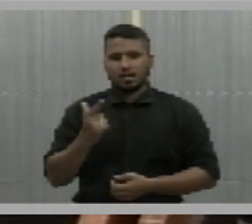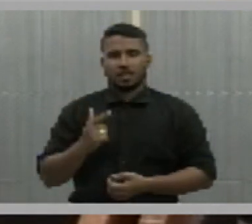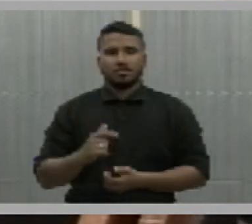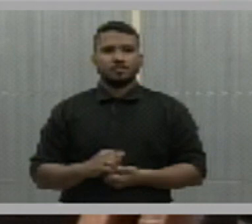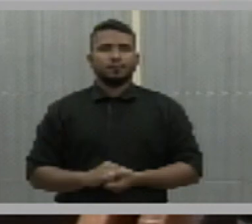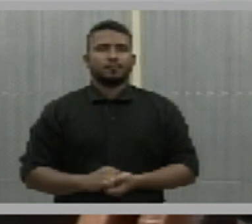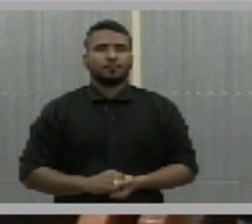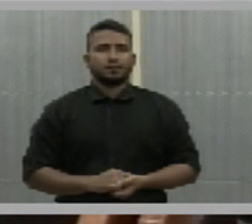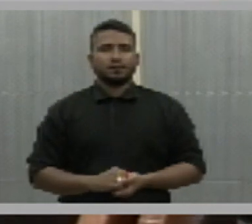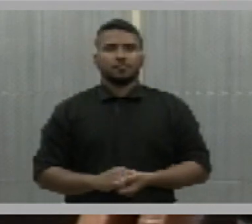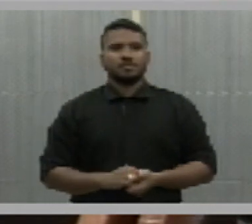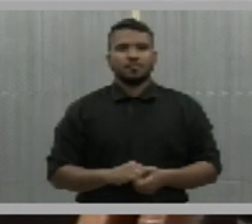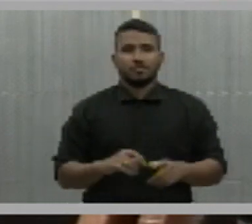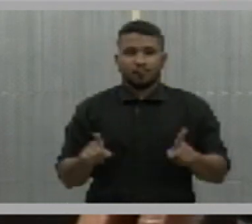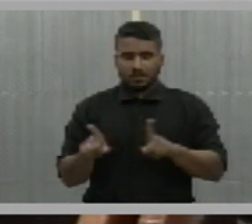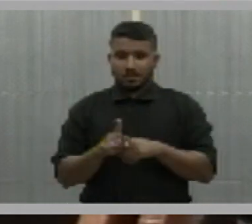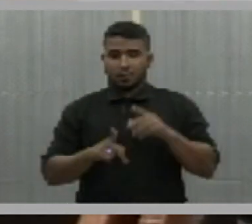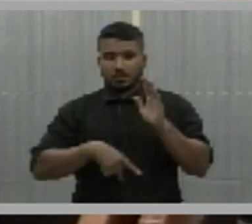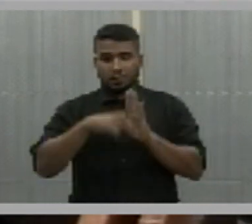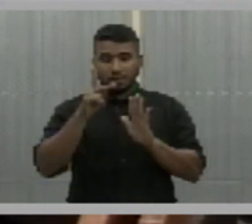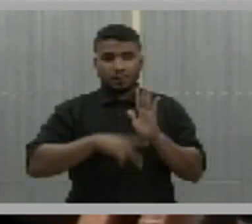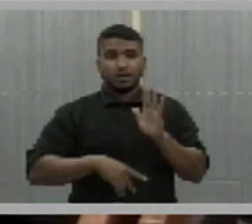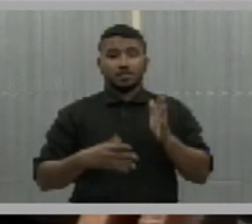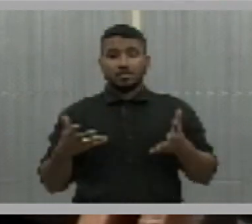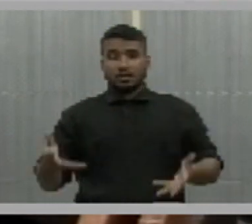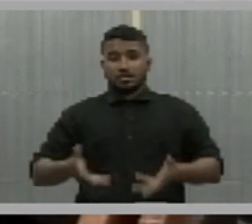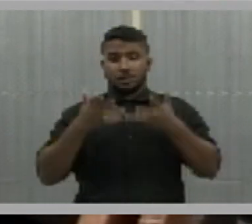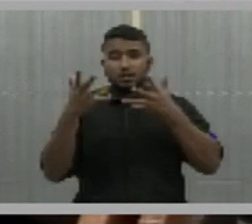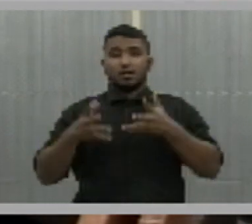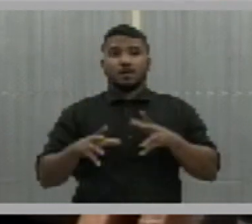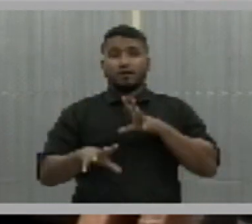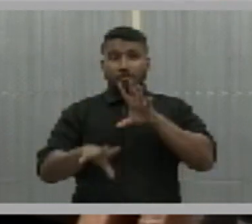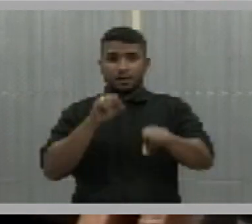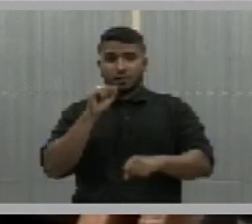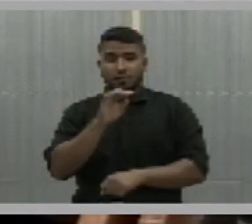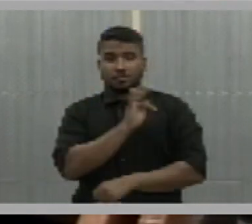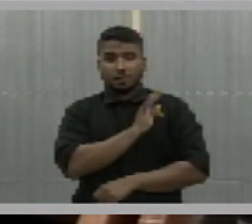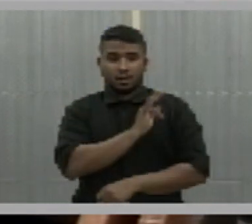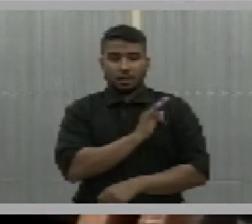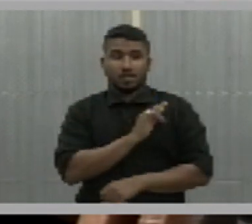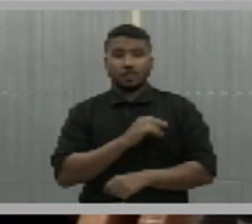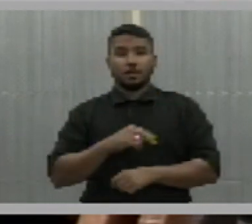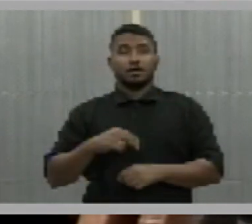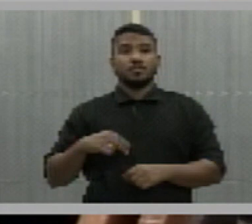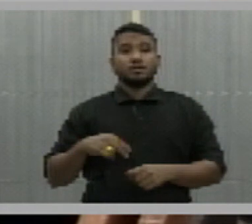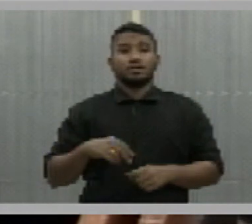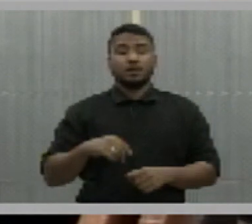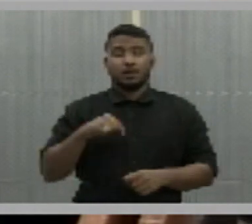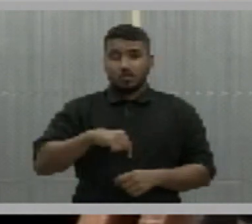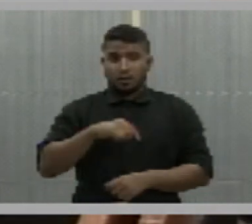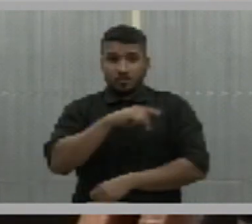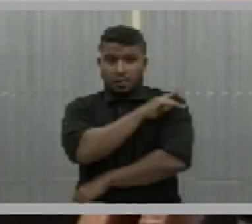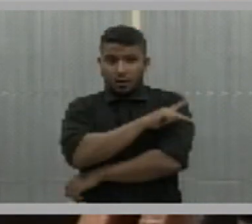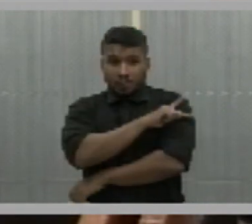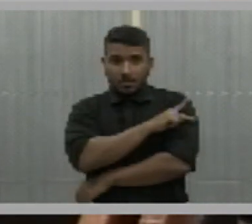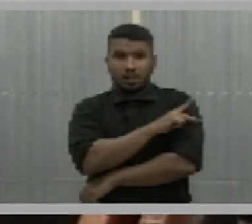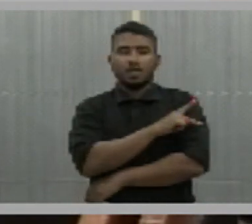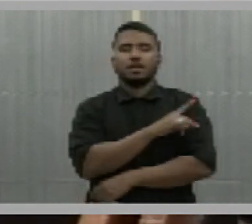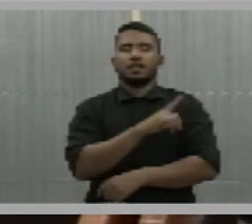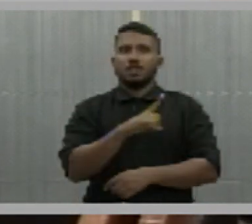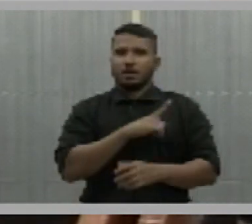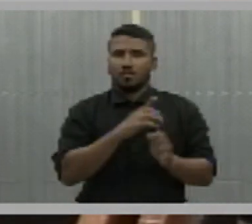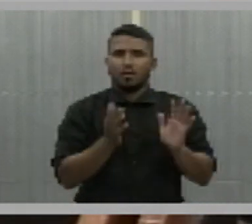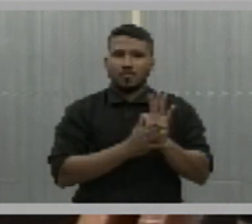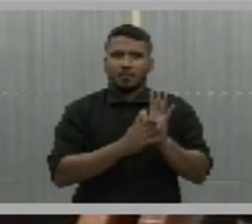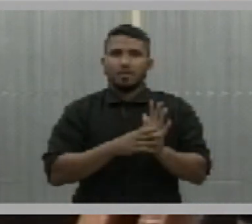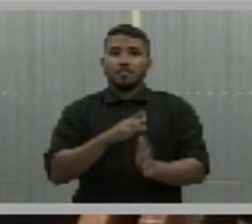faz parte também do programa educacional o incentivo à formação técnica de nível médio, que o Piauí, inclusive, se destaca nesse propósito.